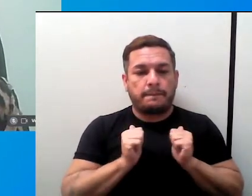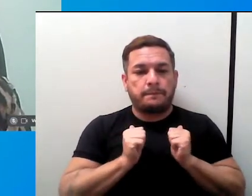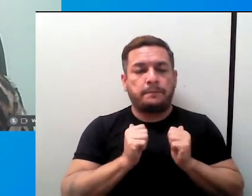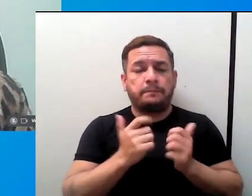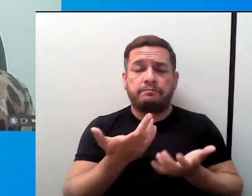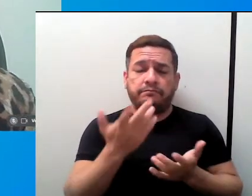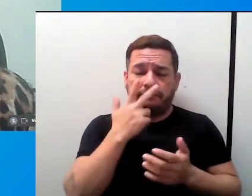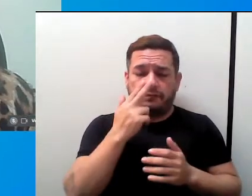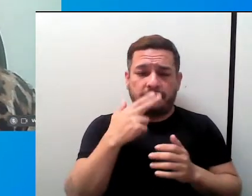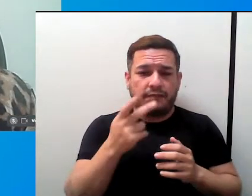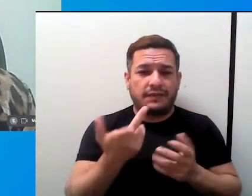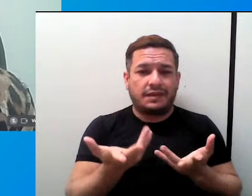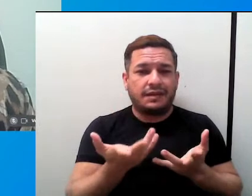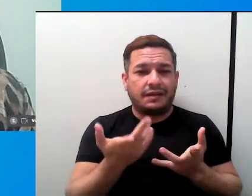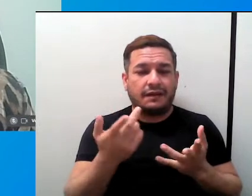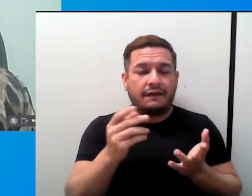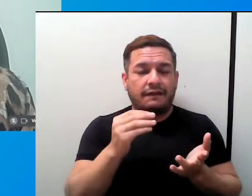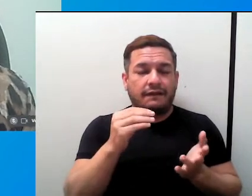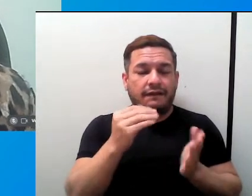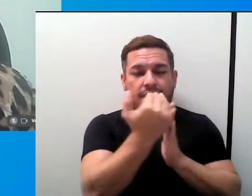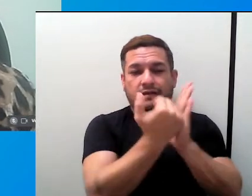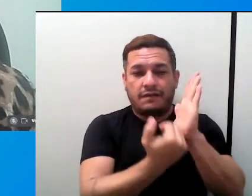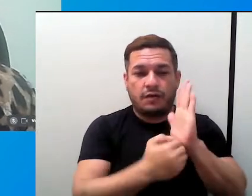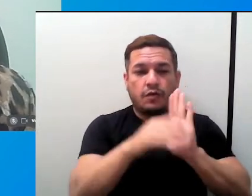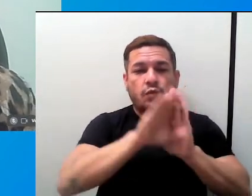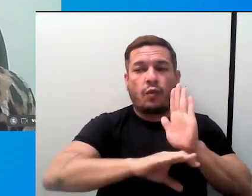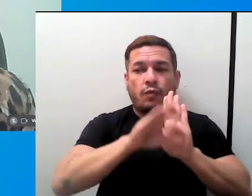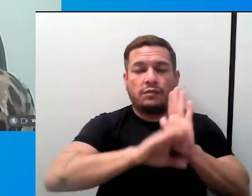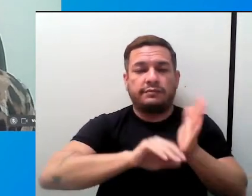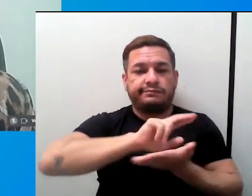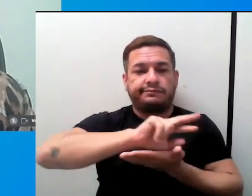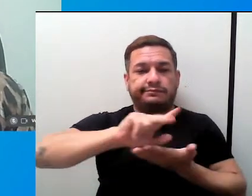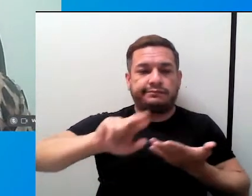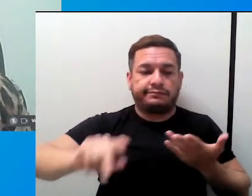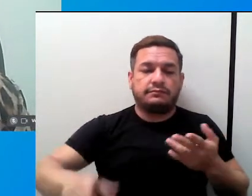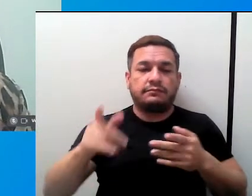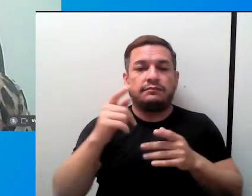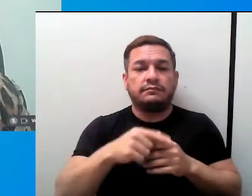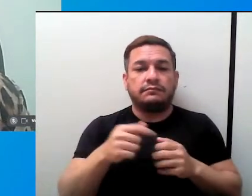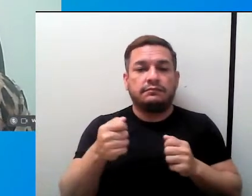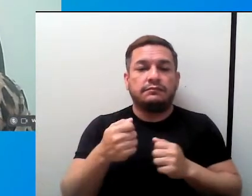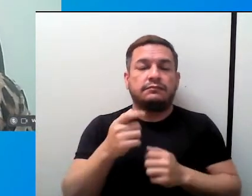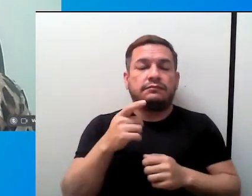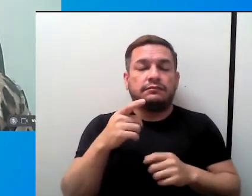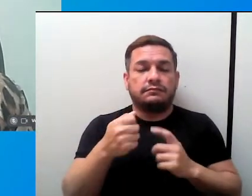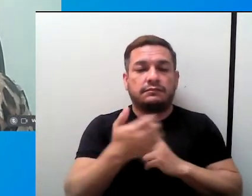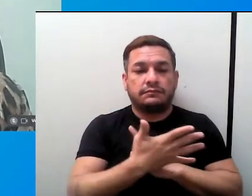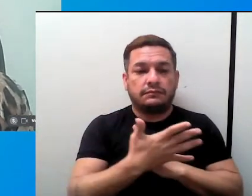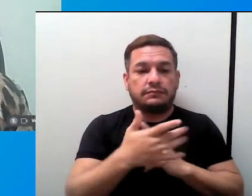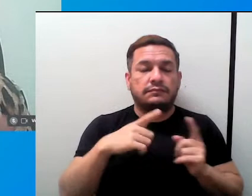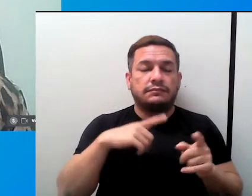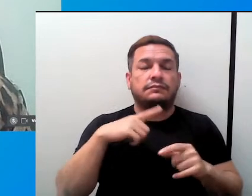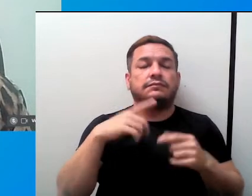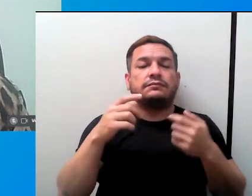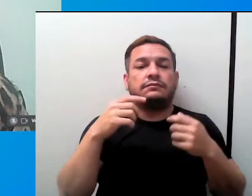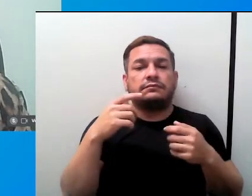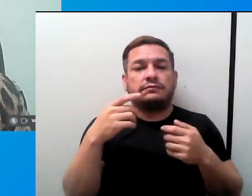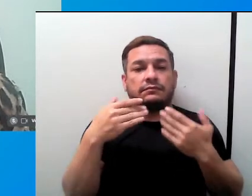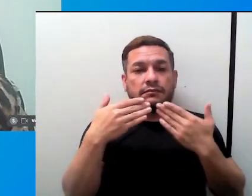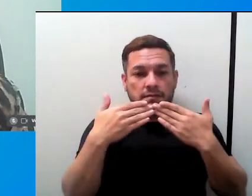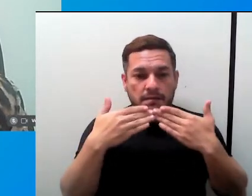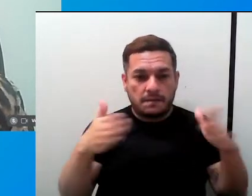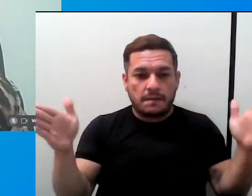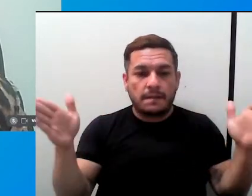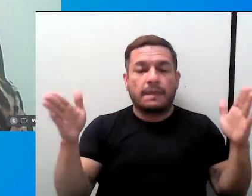né? E a curricularização da extensão, ela nos obriga a ampliar esse